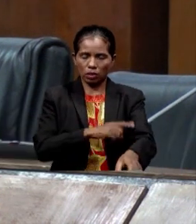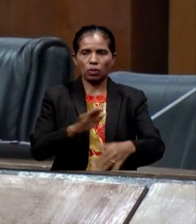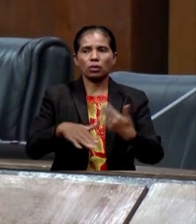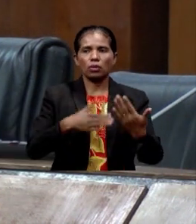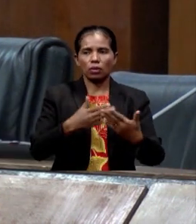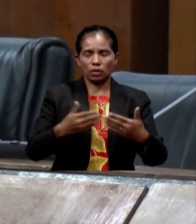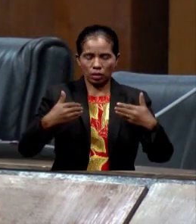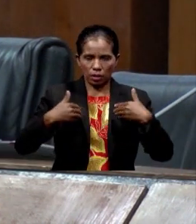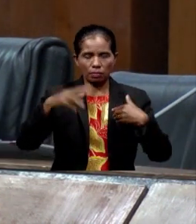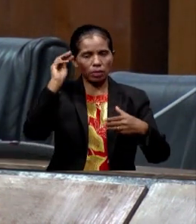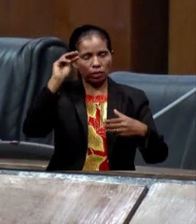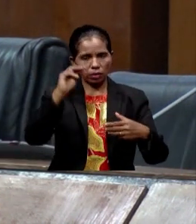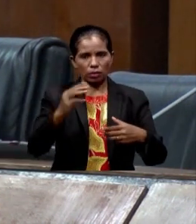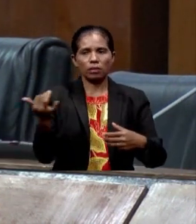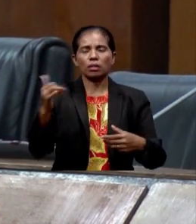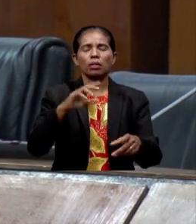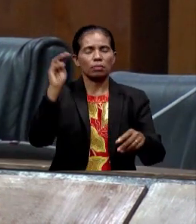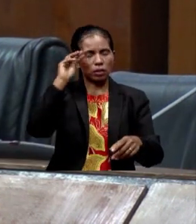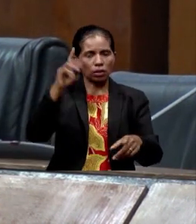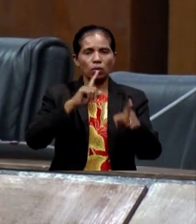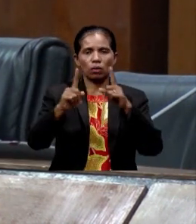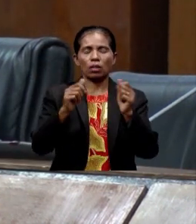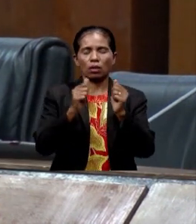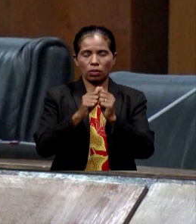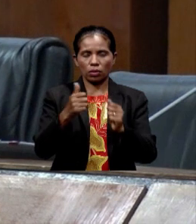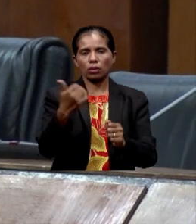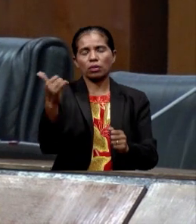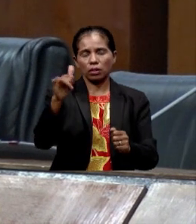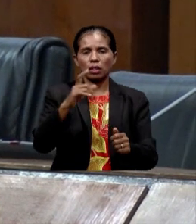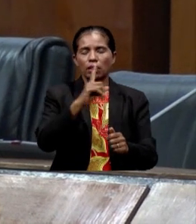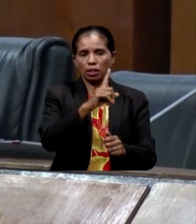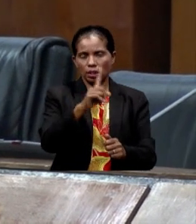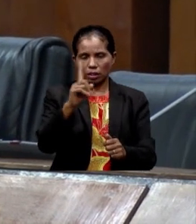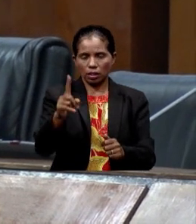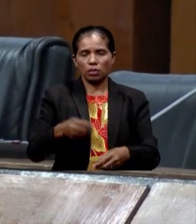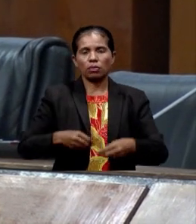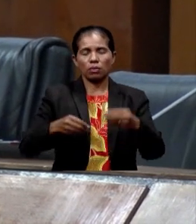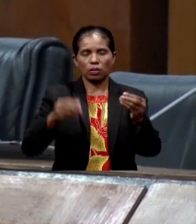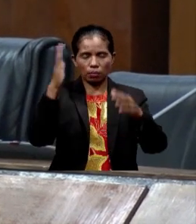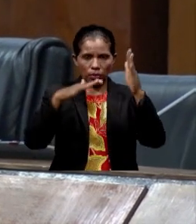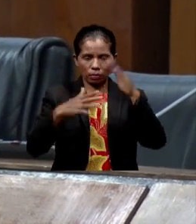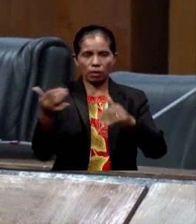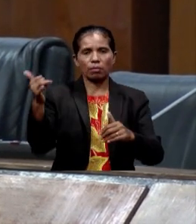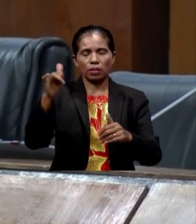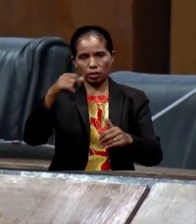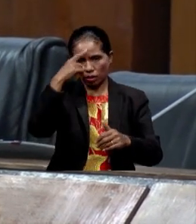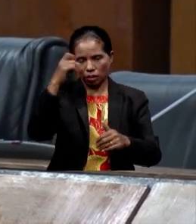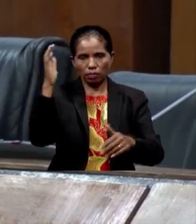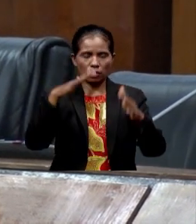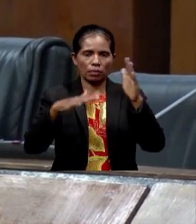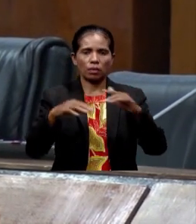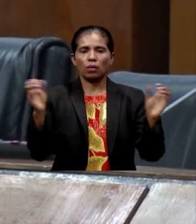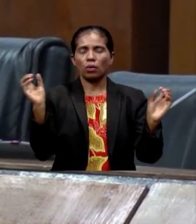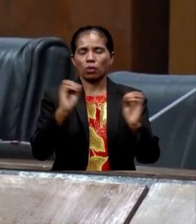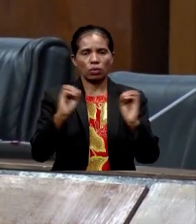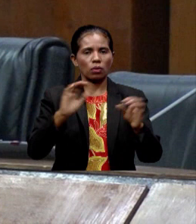ten ministério sira, kulion ho sira, ida por ida, e fona solução ba problema sernia, tamba problema rototu la os den